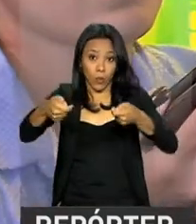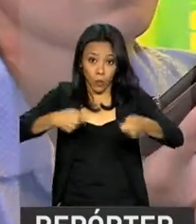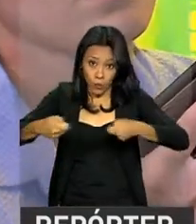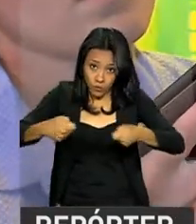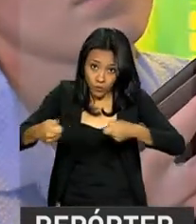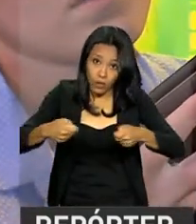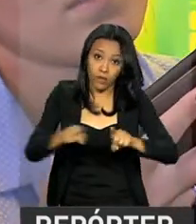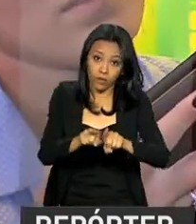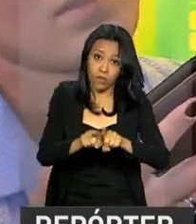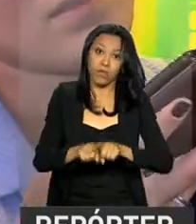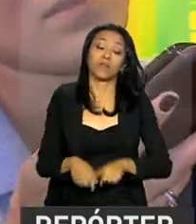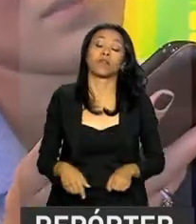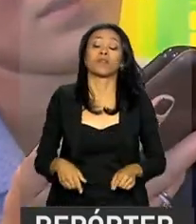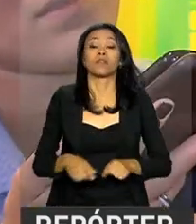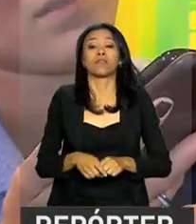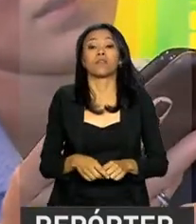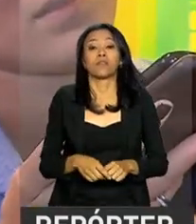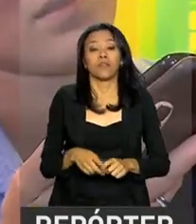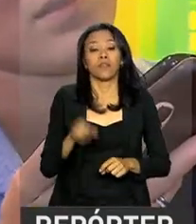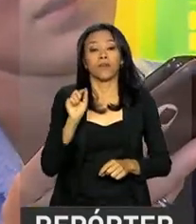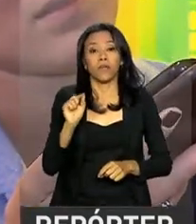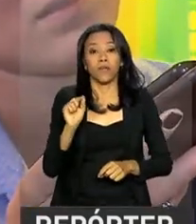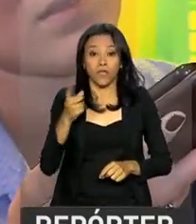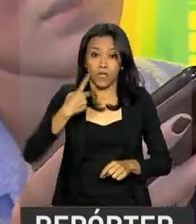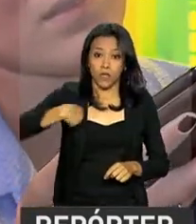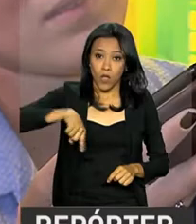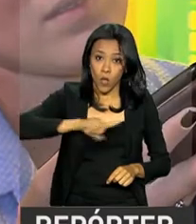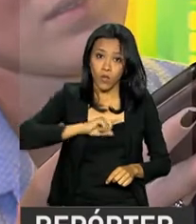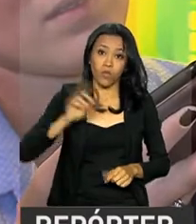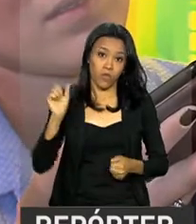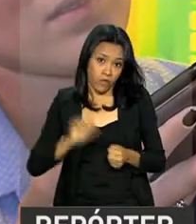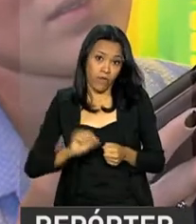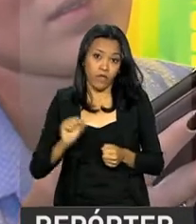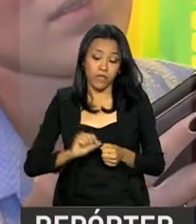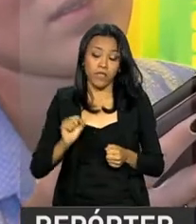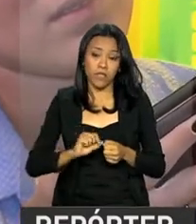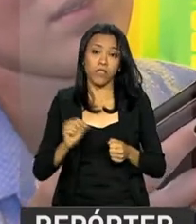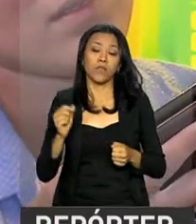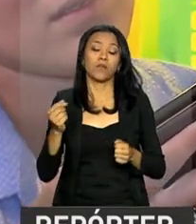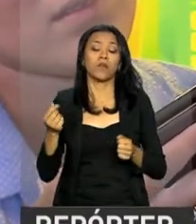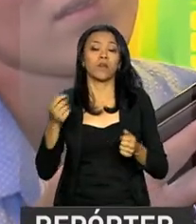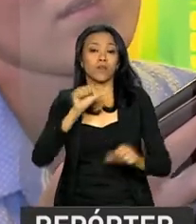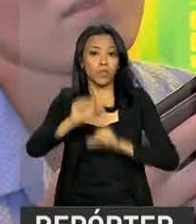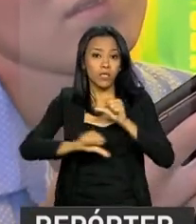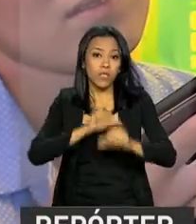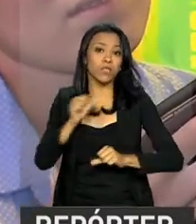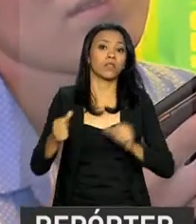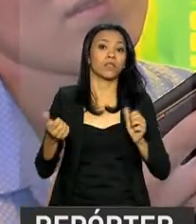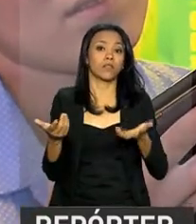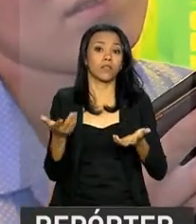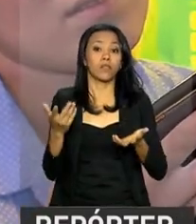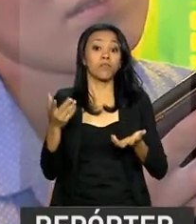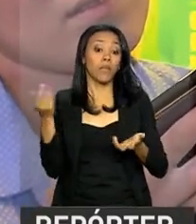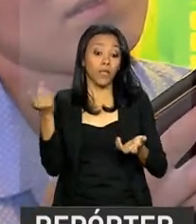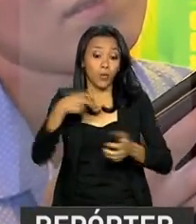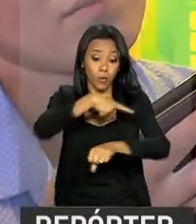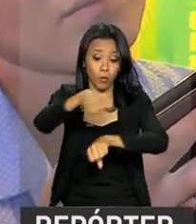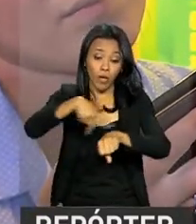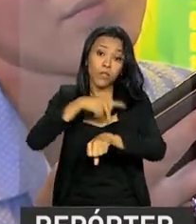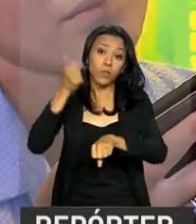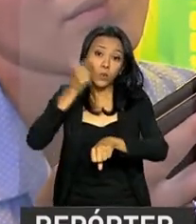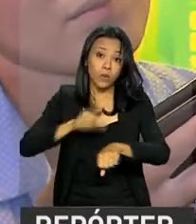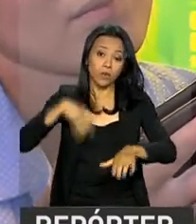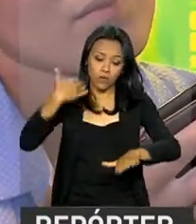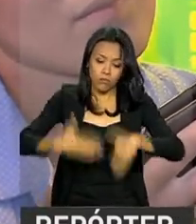o fato de que estamos fazendo a voz pra fazer com que o brasil possa produzir mais e melhor com